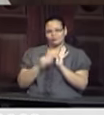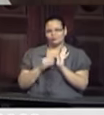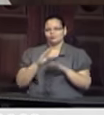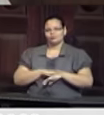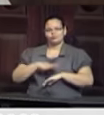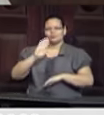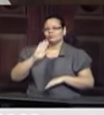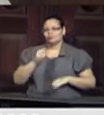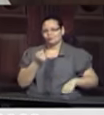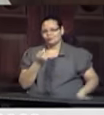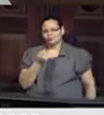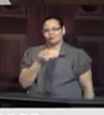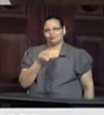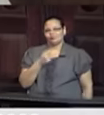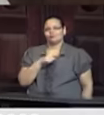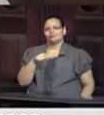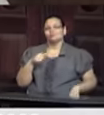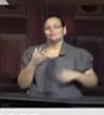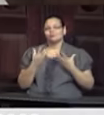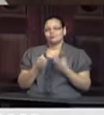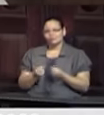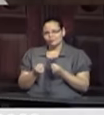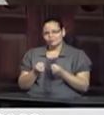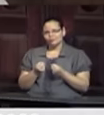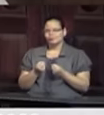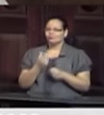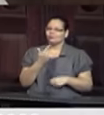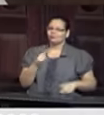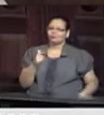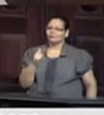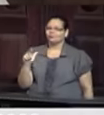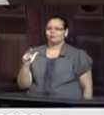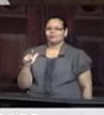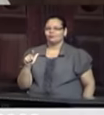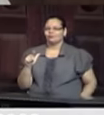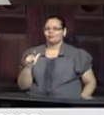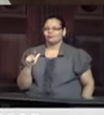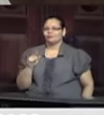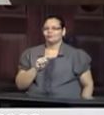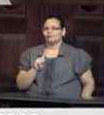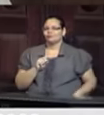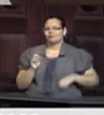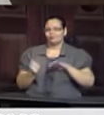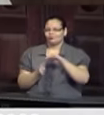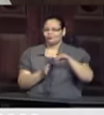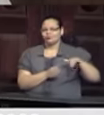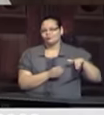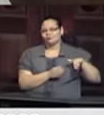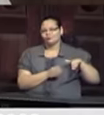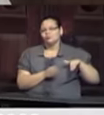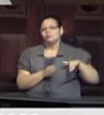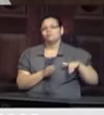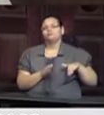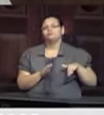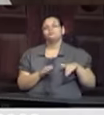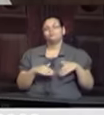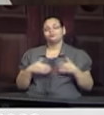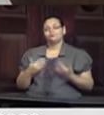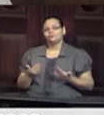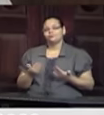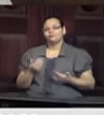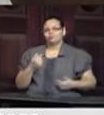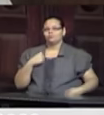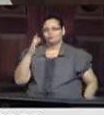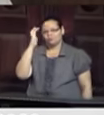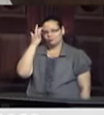Algumas poucas foram acatadas e outras rejeitadas. Assim posto,